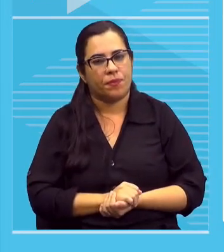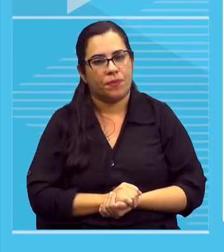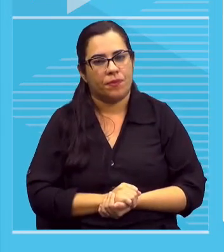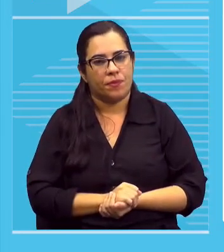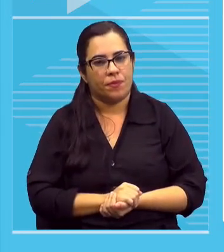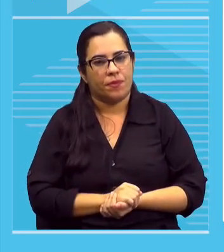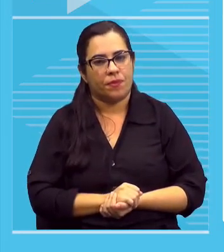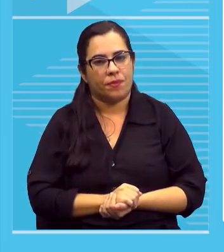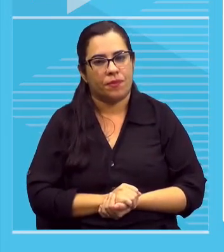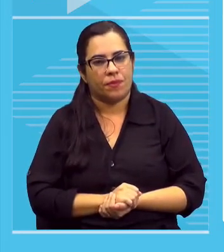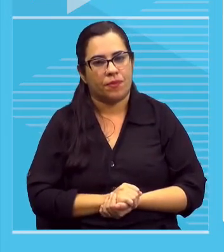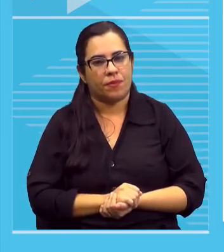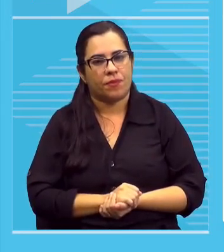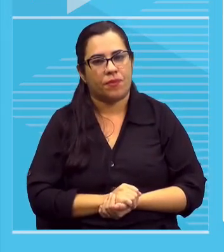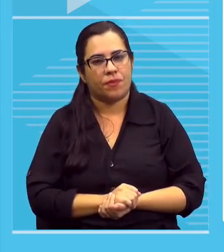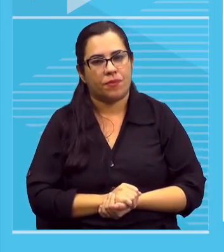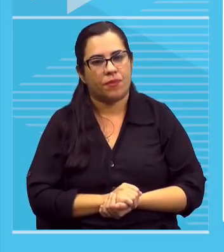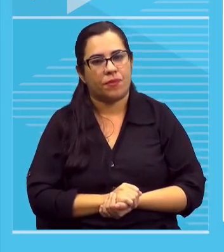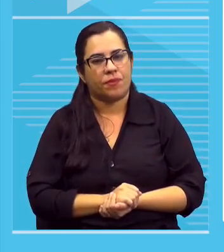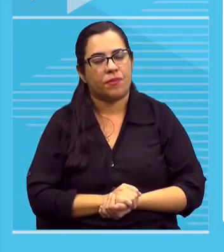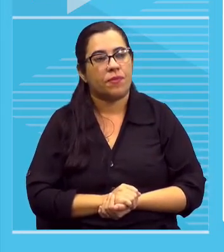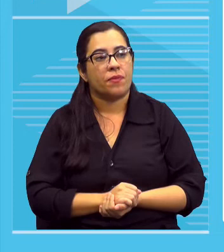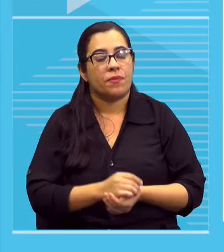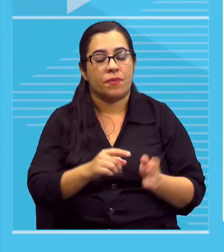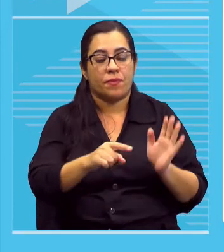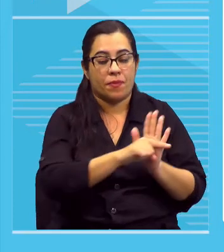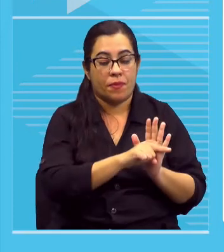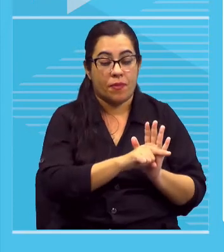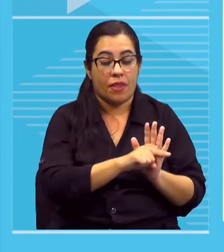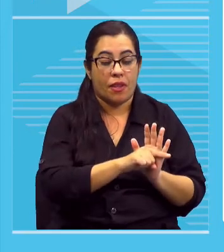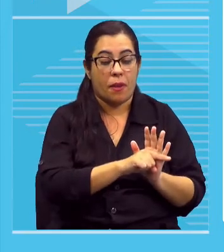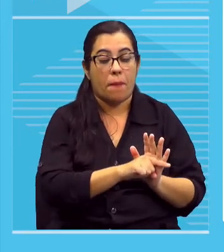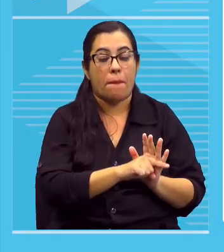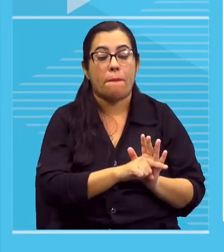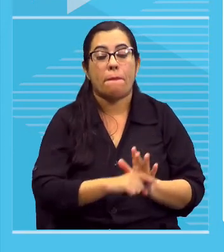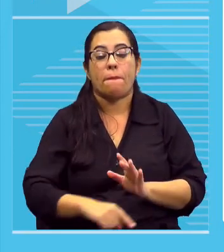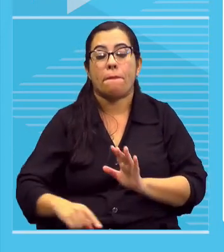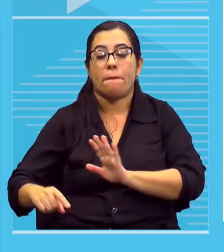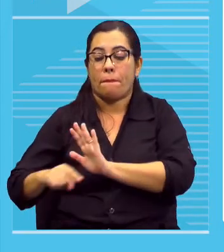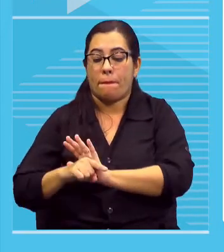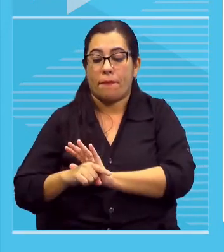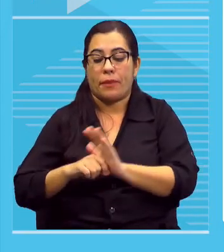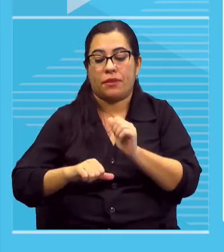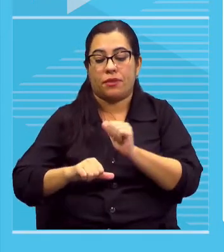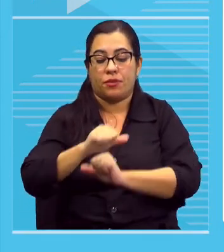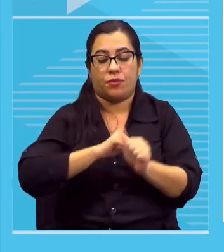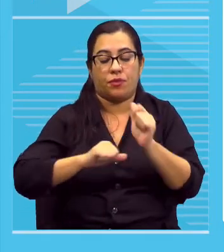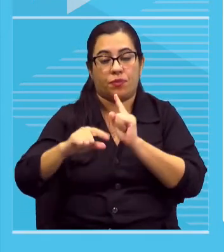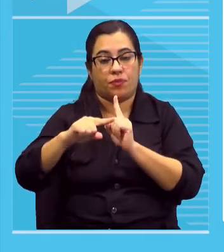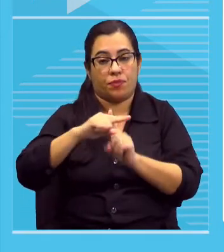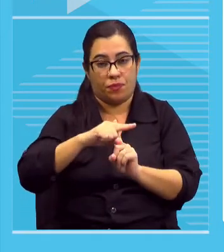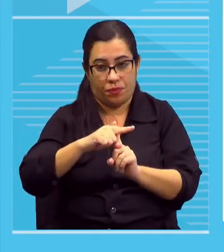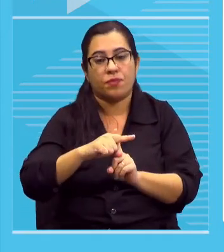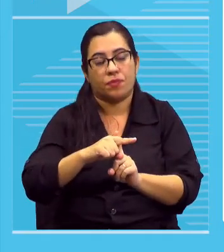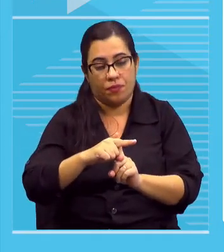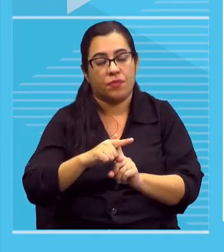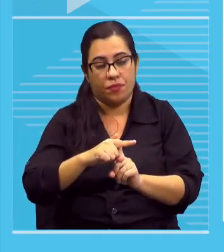tranquilo ou menos com menos dá mais vai ficar positivo